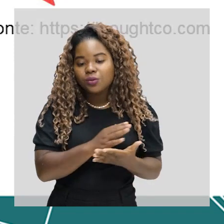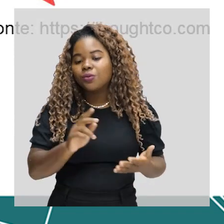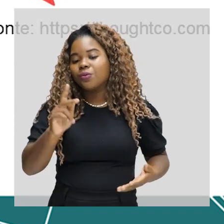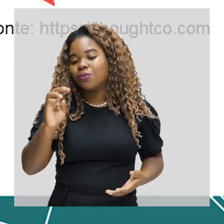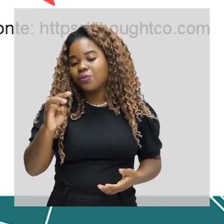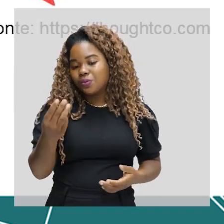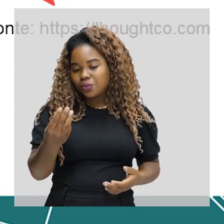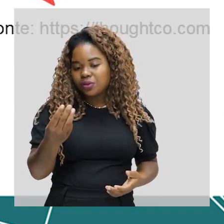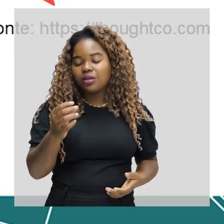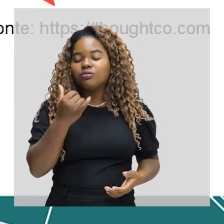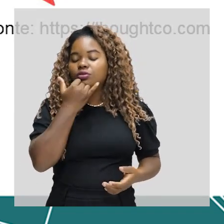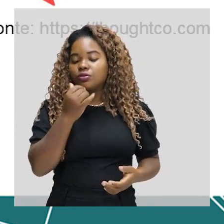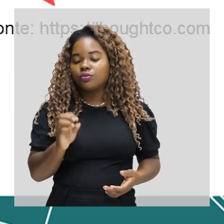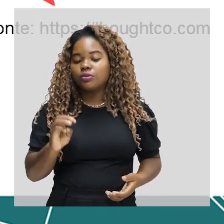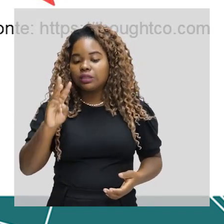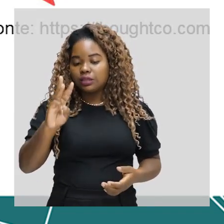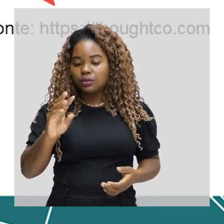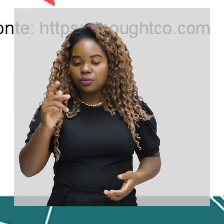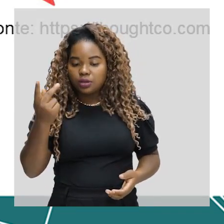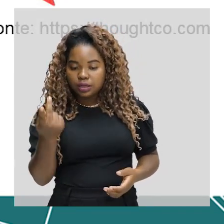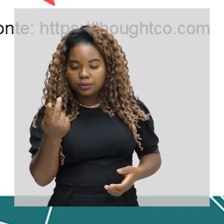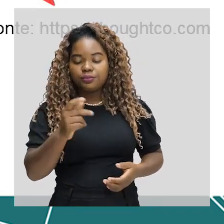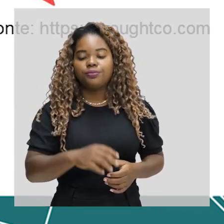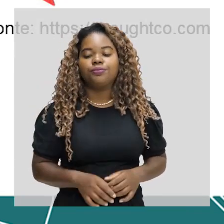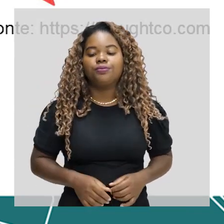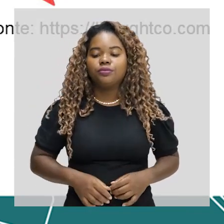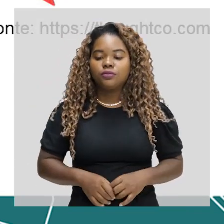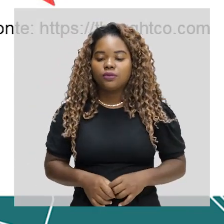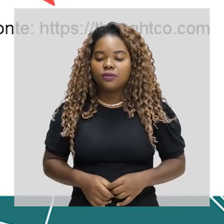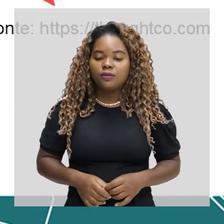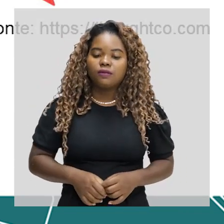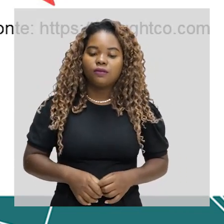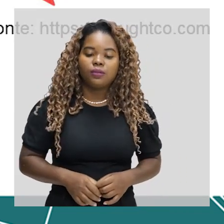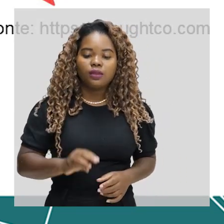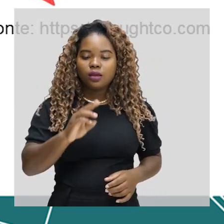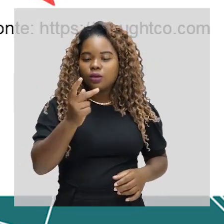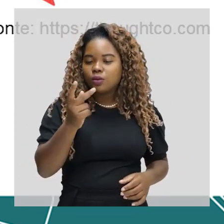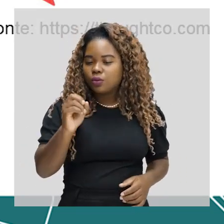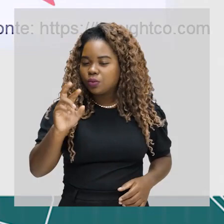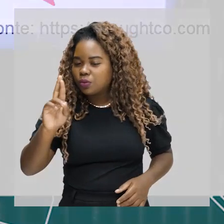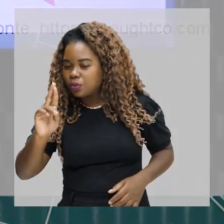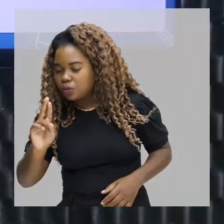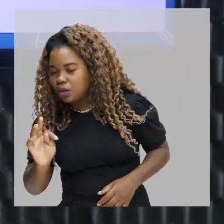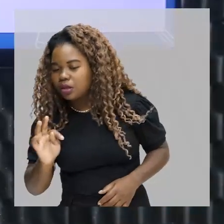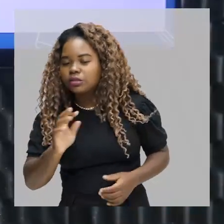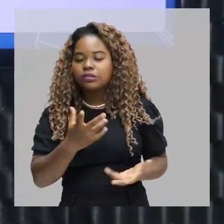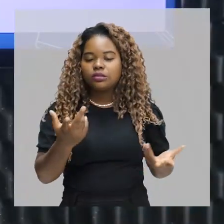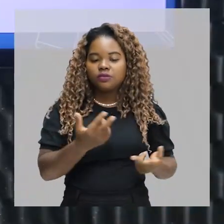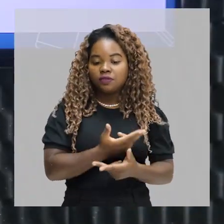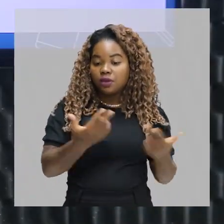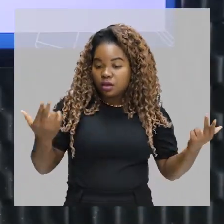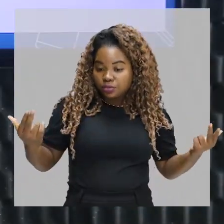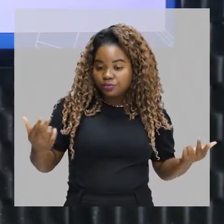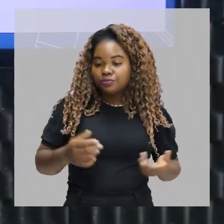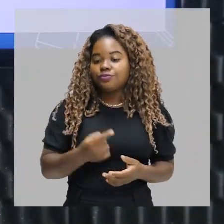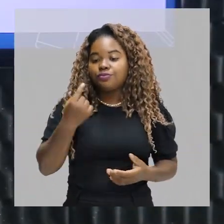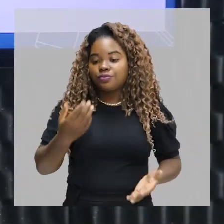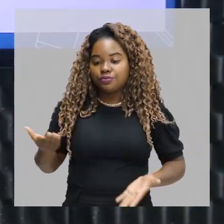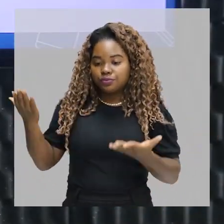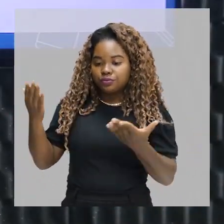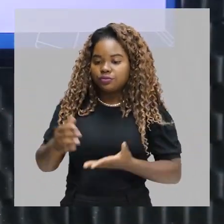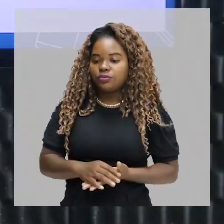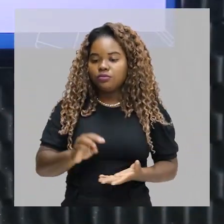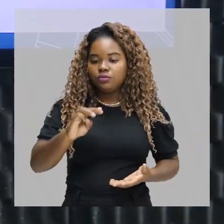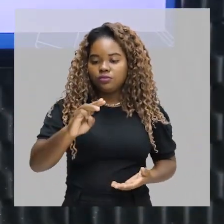começam com essa inicial, WH. What, who, why, where, são pronomes